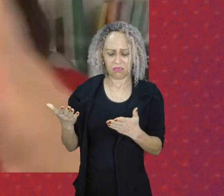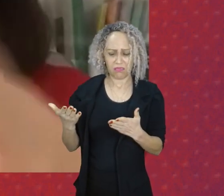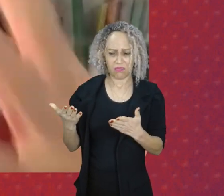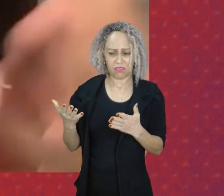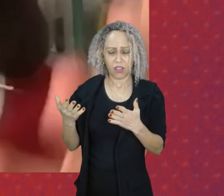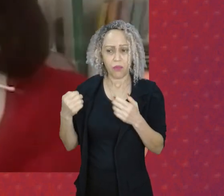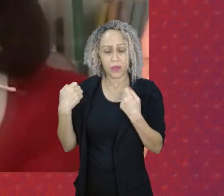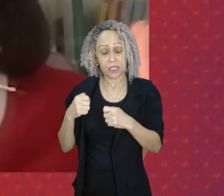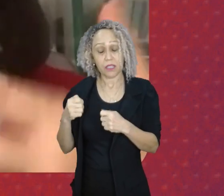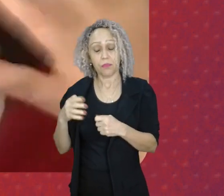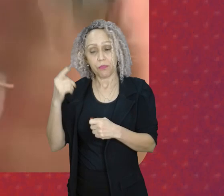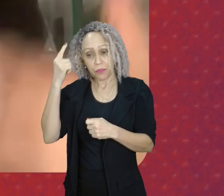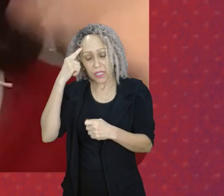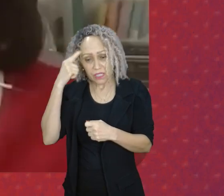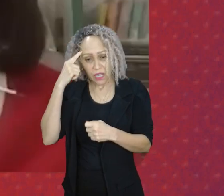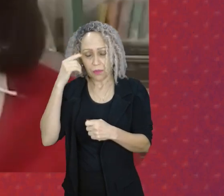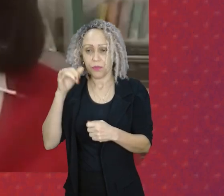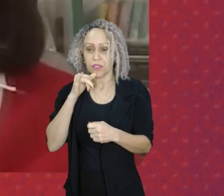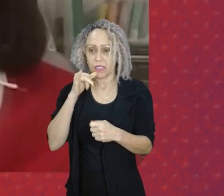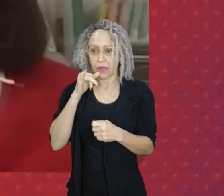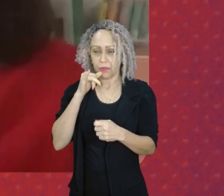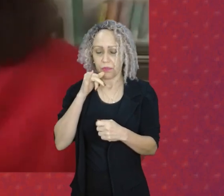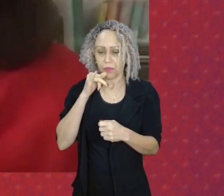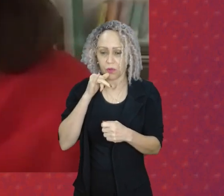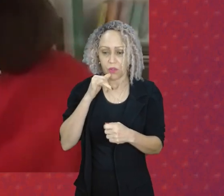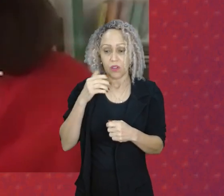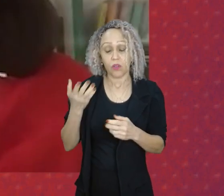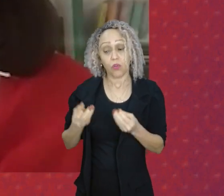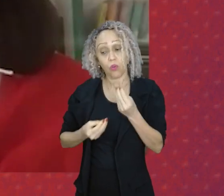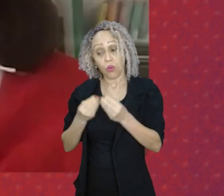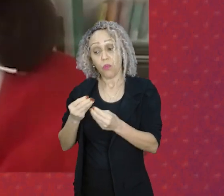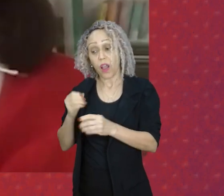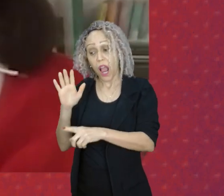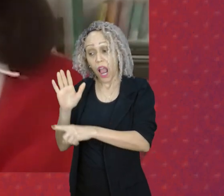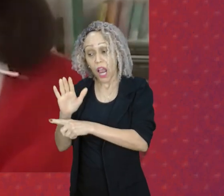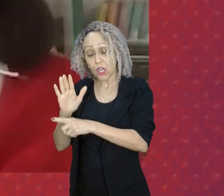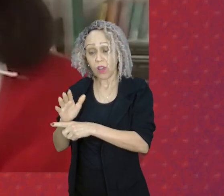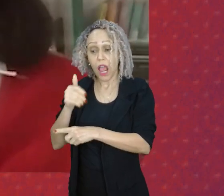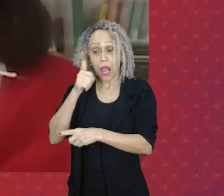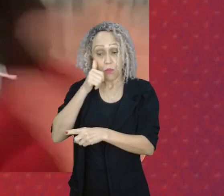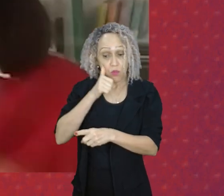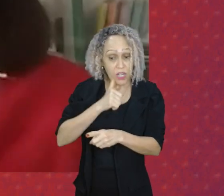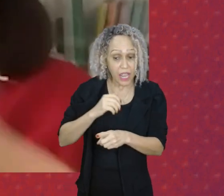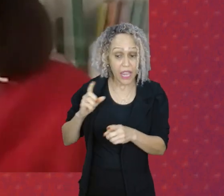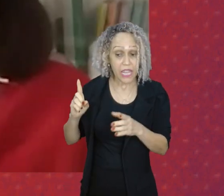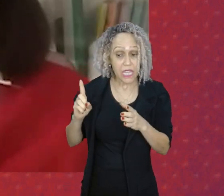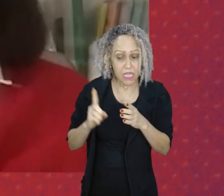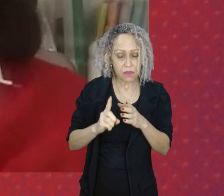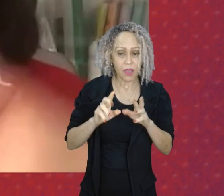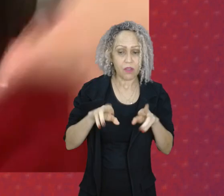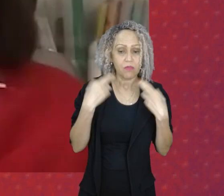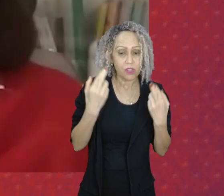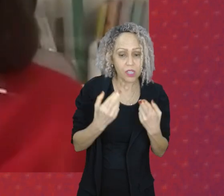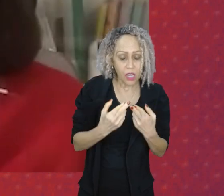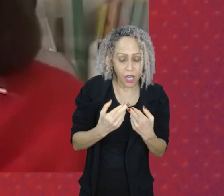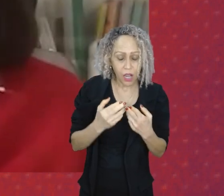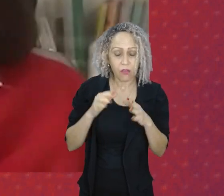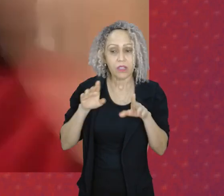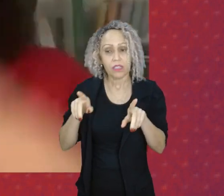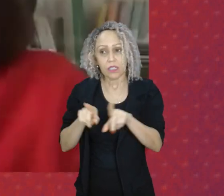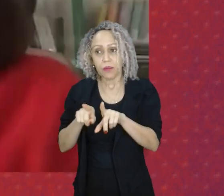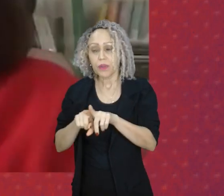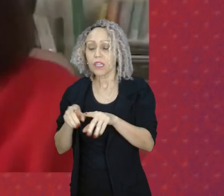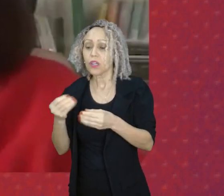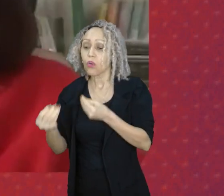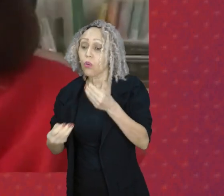dizendo, estabelecendo uma peneira e uma seleção. E qual é a seleção? As pessoas que têm mais condições de deixar seus filhos com alguém